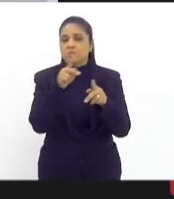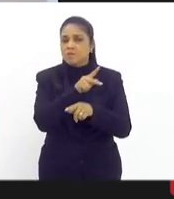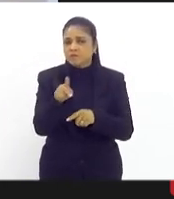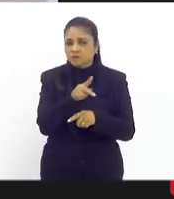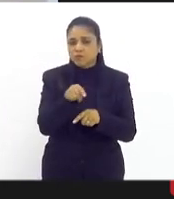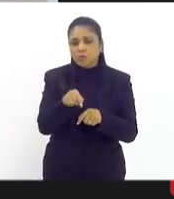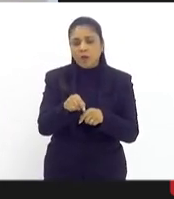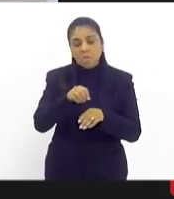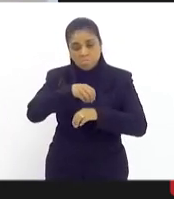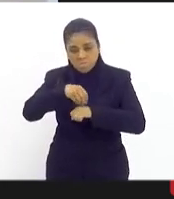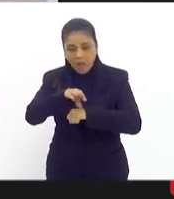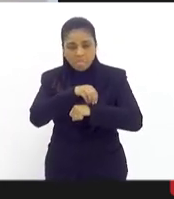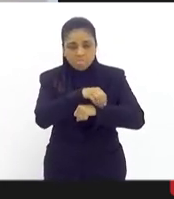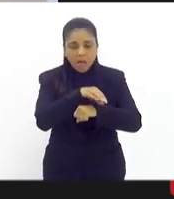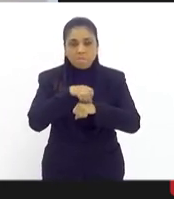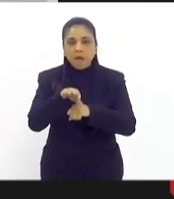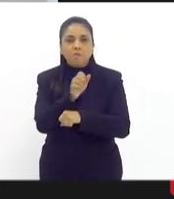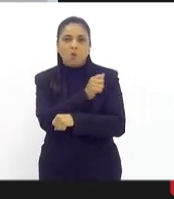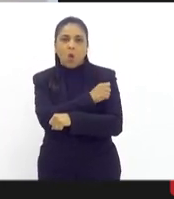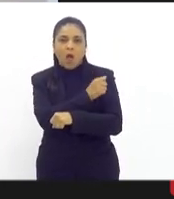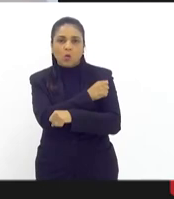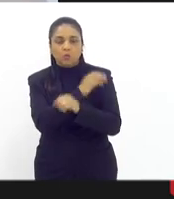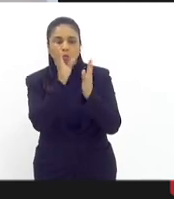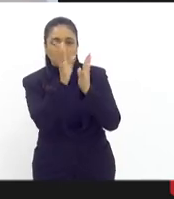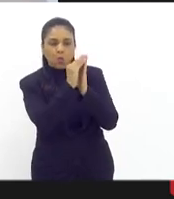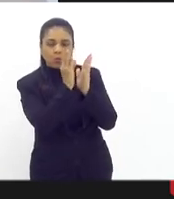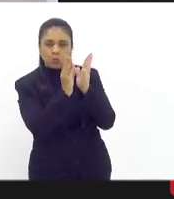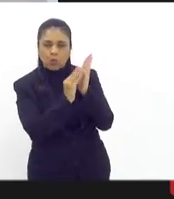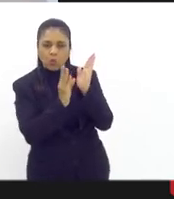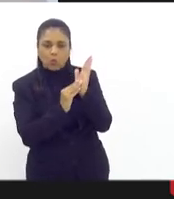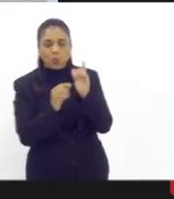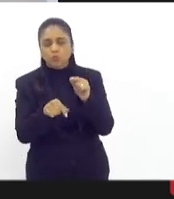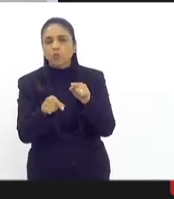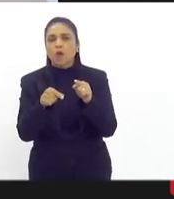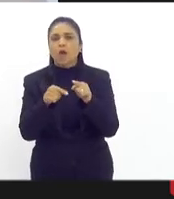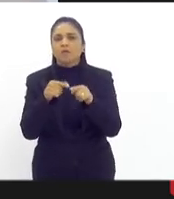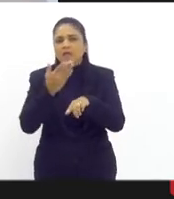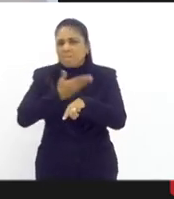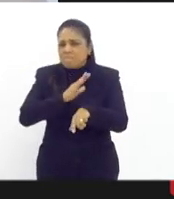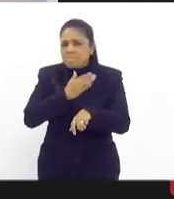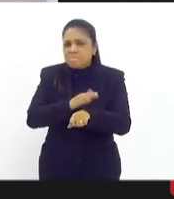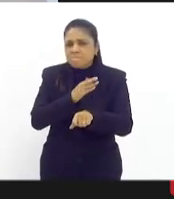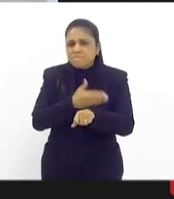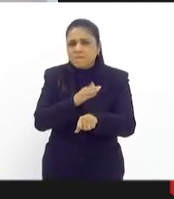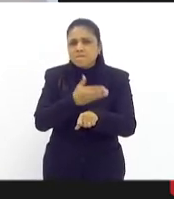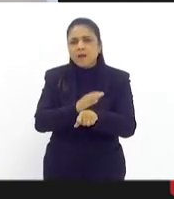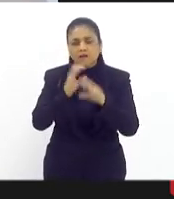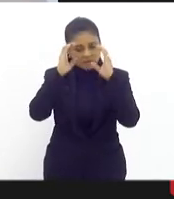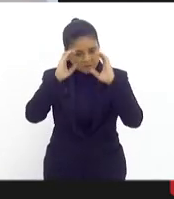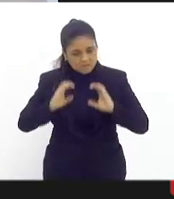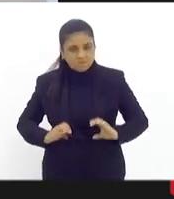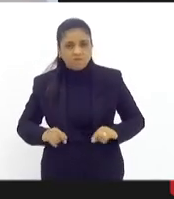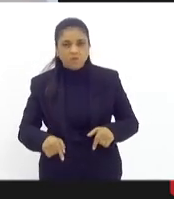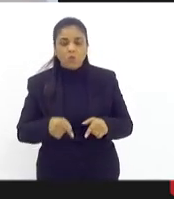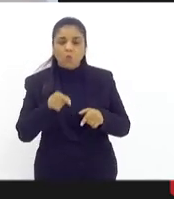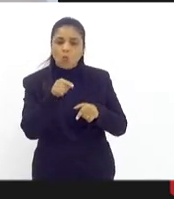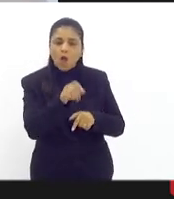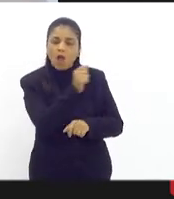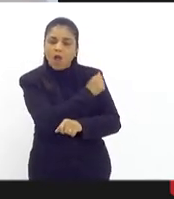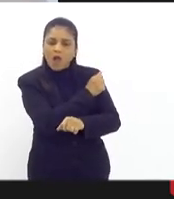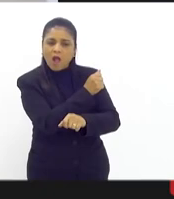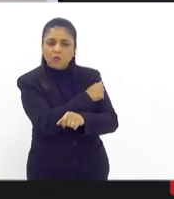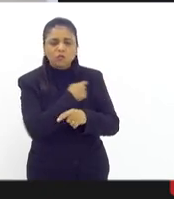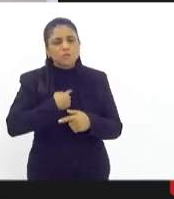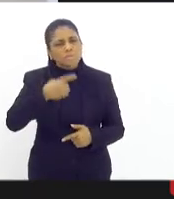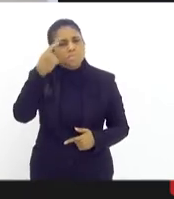uma forma de eu dei o conteúdo e foi falado sobre isso, não, mas de fato uma prática cidadã, uma prática que leve o aluno a